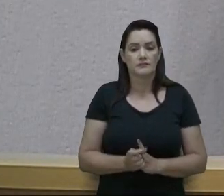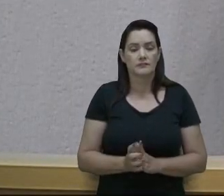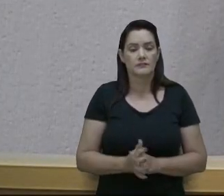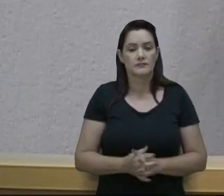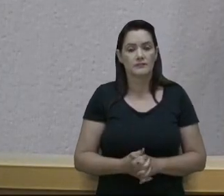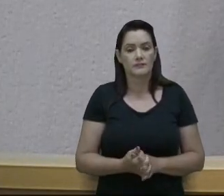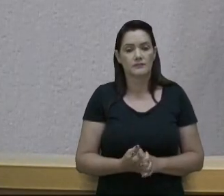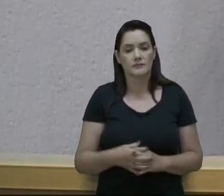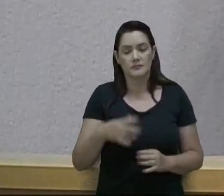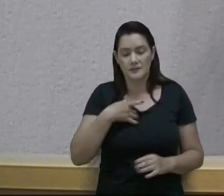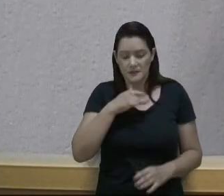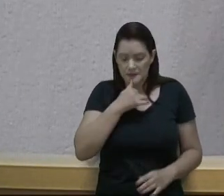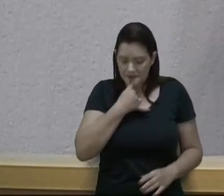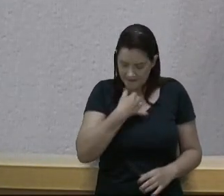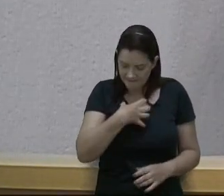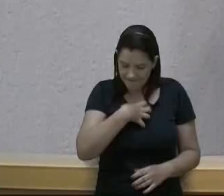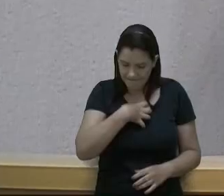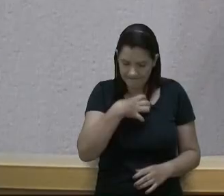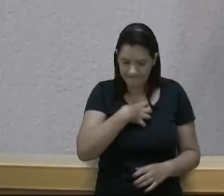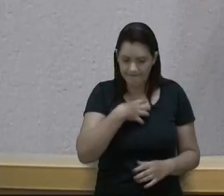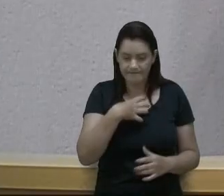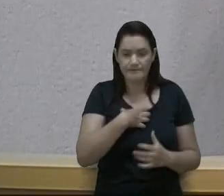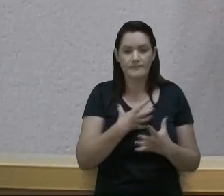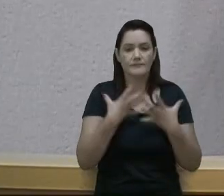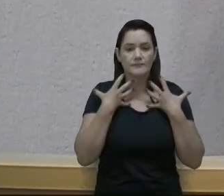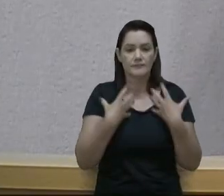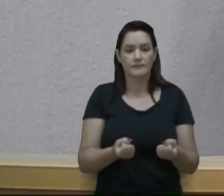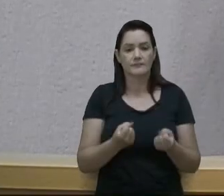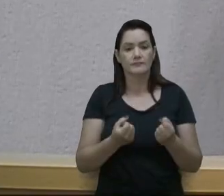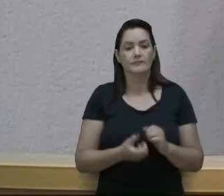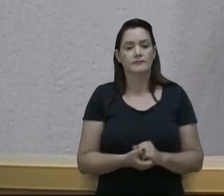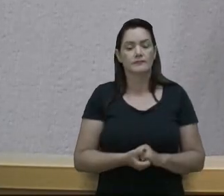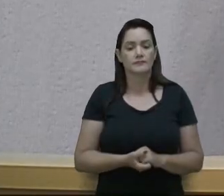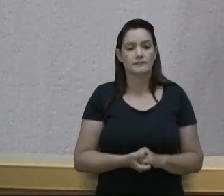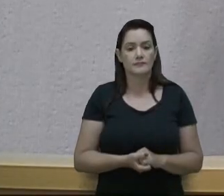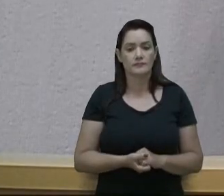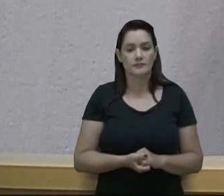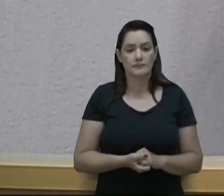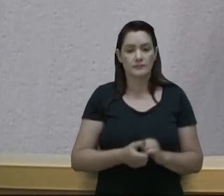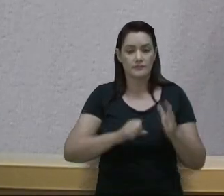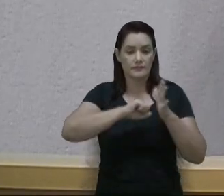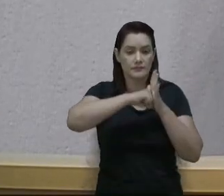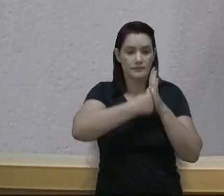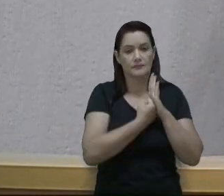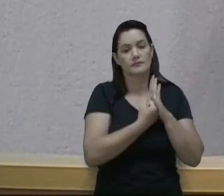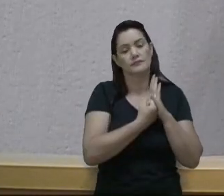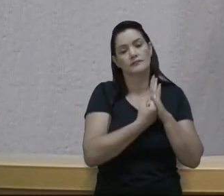Então, é lamentável nós recebemos aqui um veto